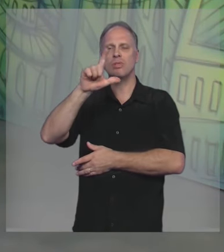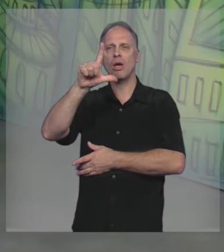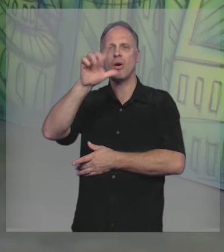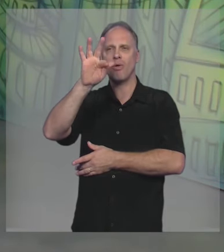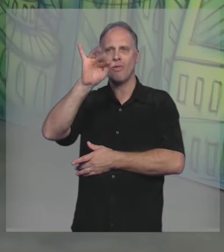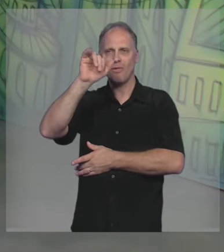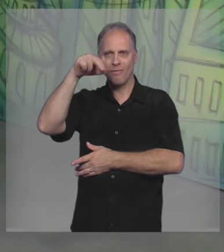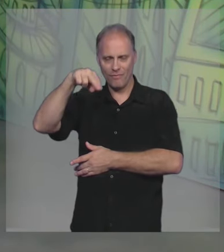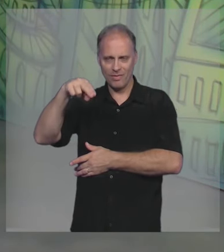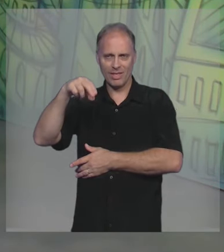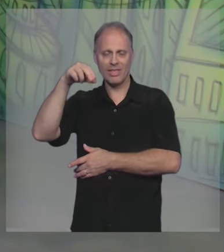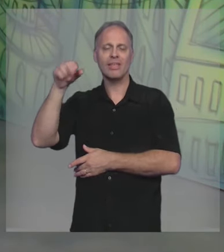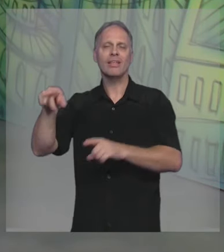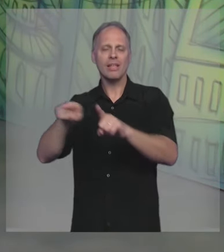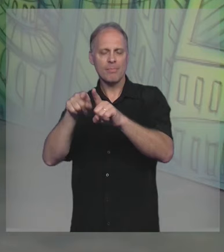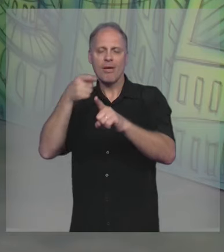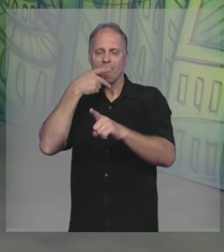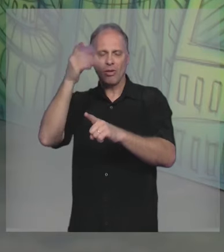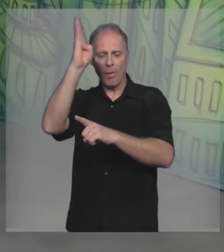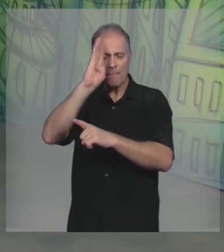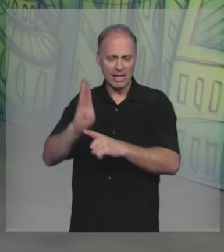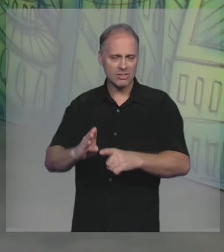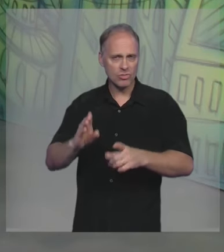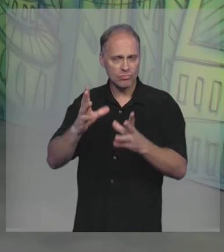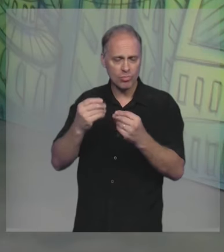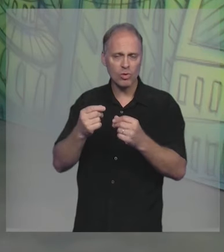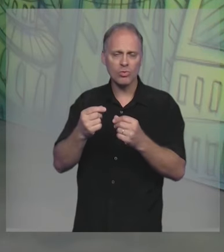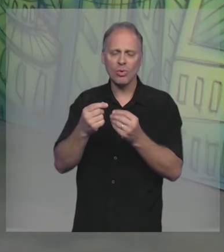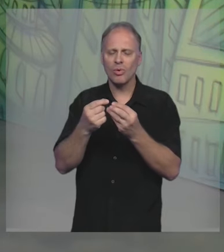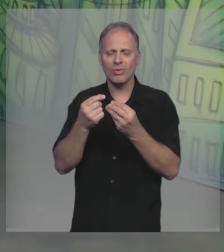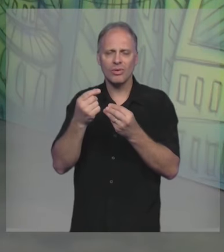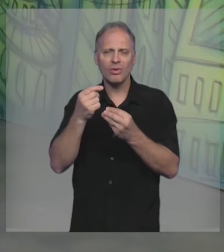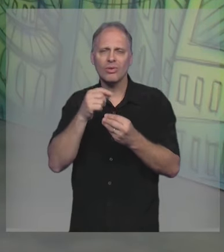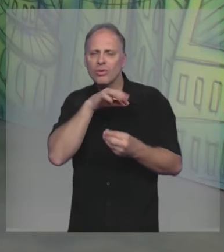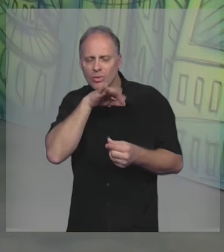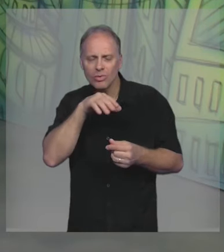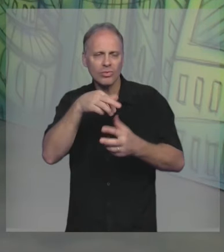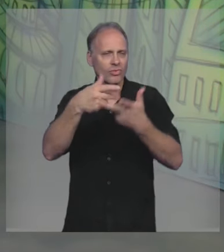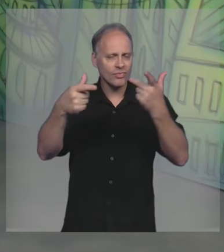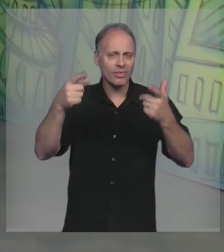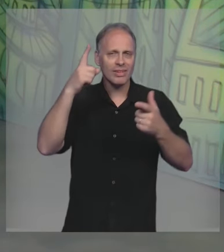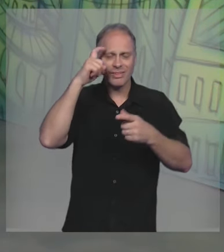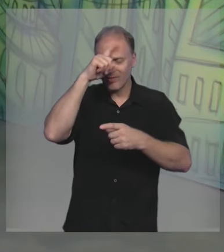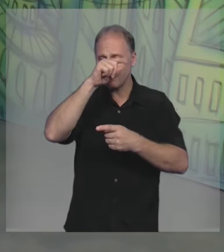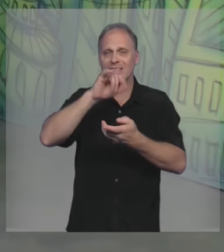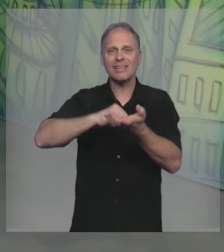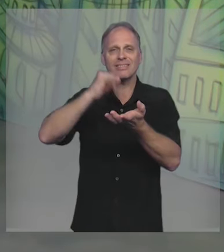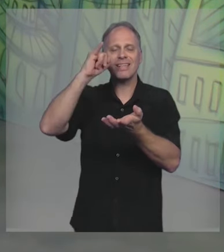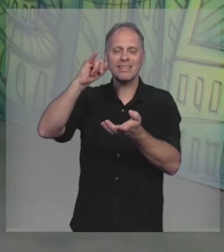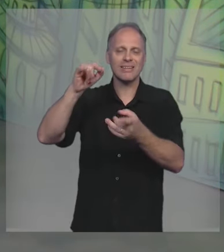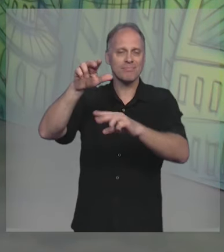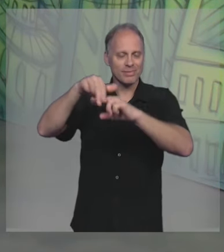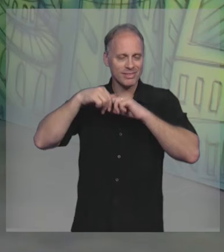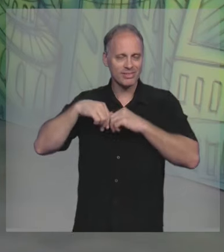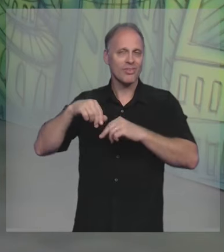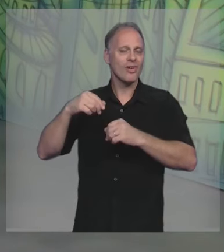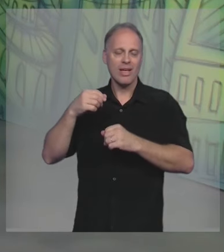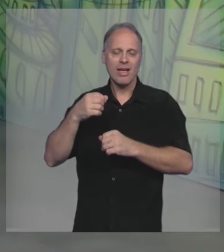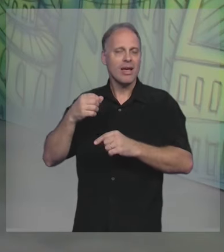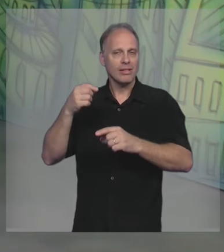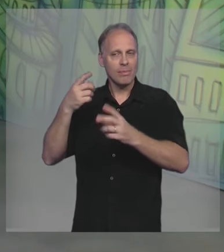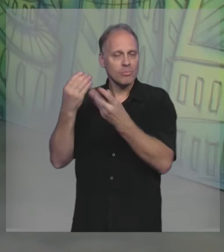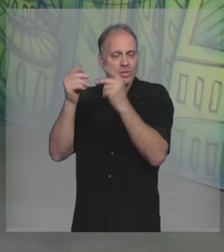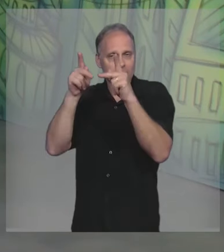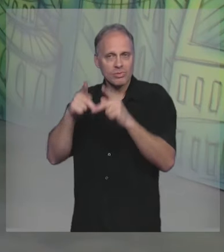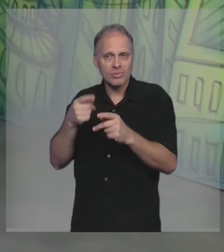grande pernil de porco assado, né, para o mercado, porque é muito suculento, né, as taxas. Exato, isso atrai muita gente para o